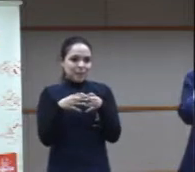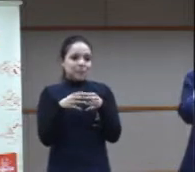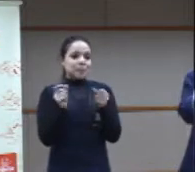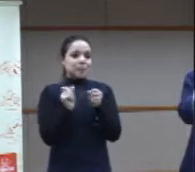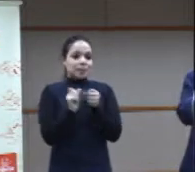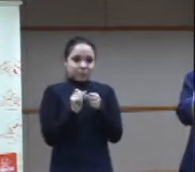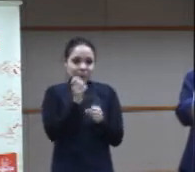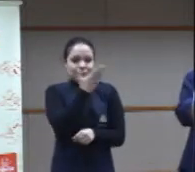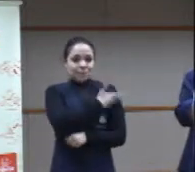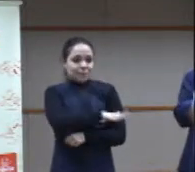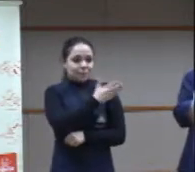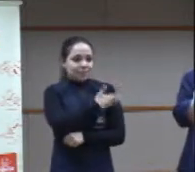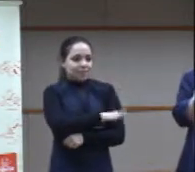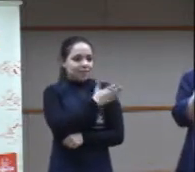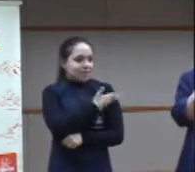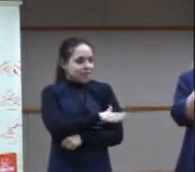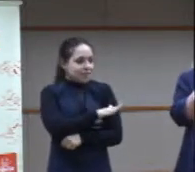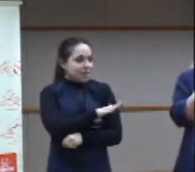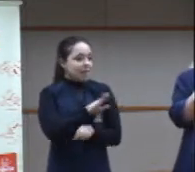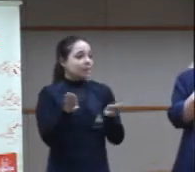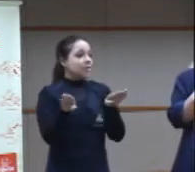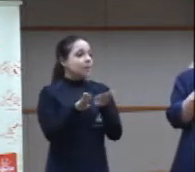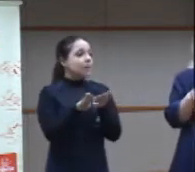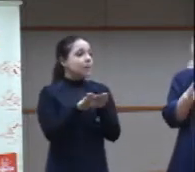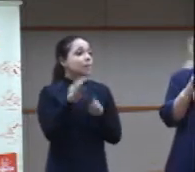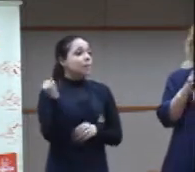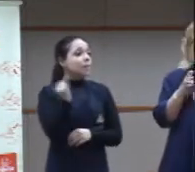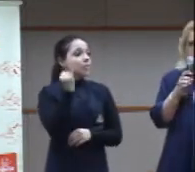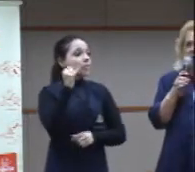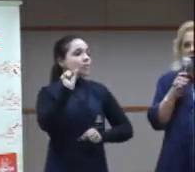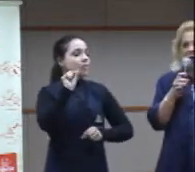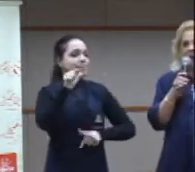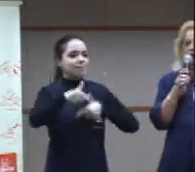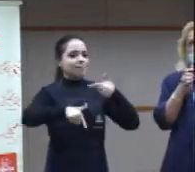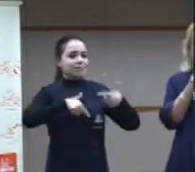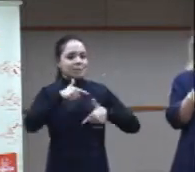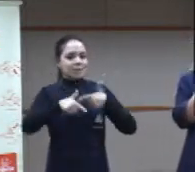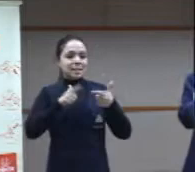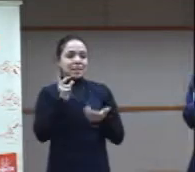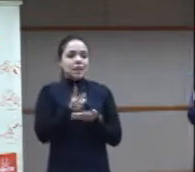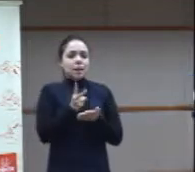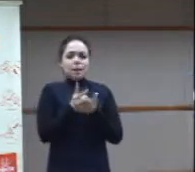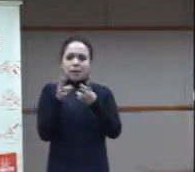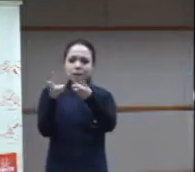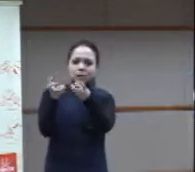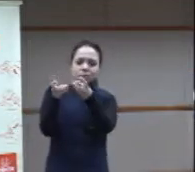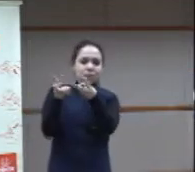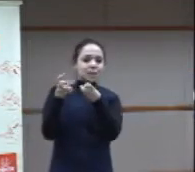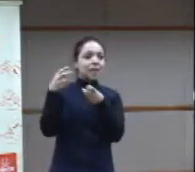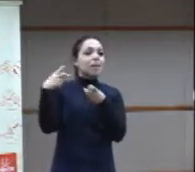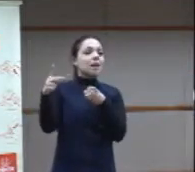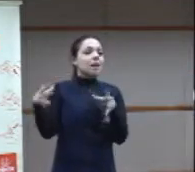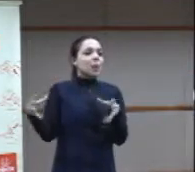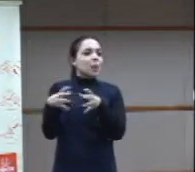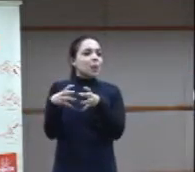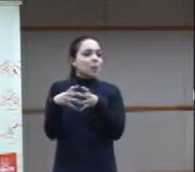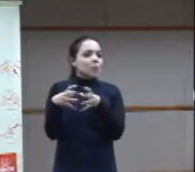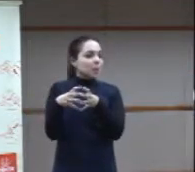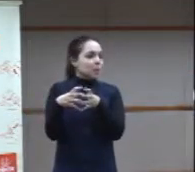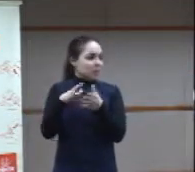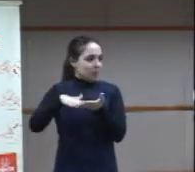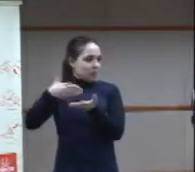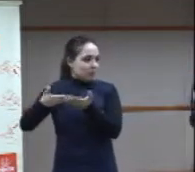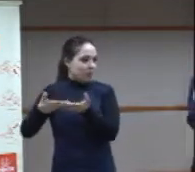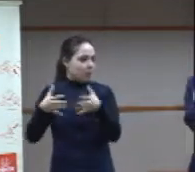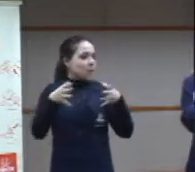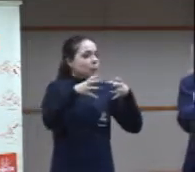continuada. Importante trabalhar com o relacionamento dos intérpretes com os coordenadores, com